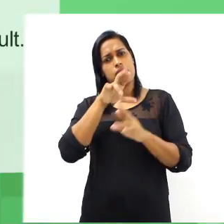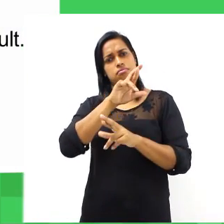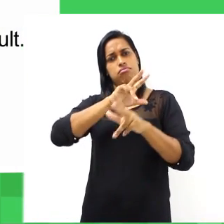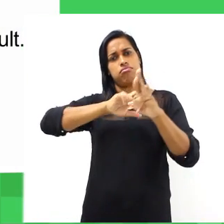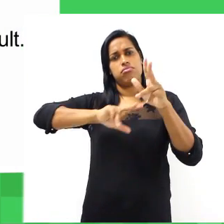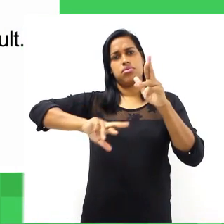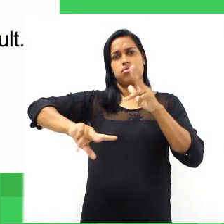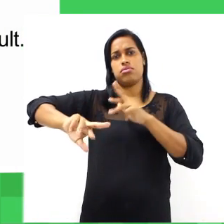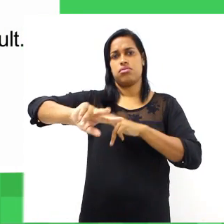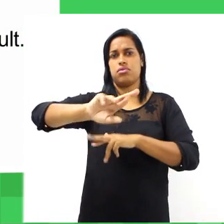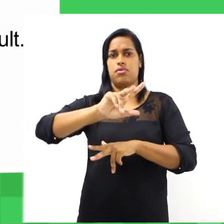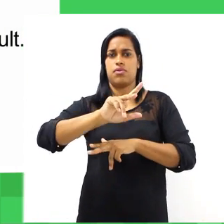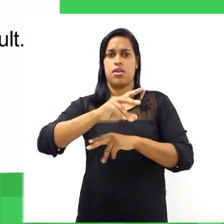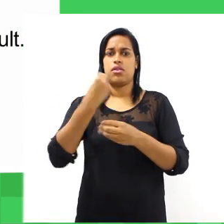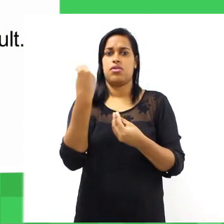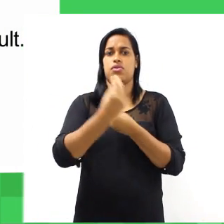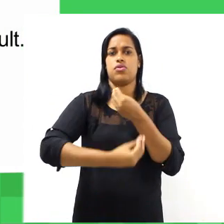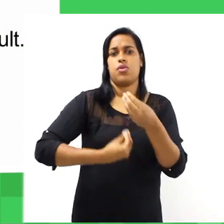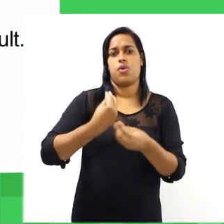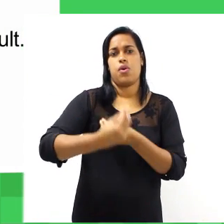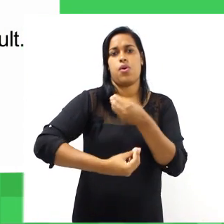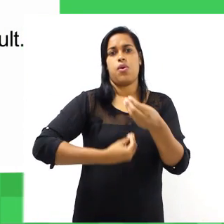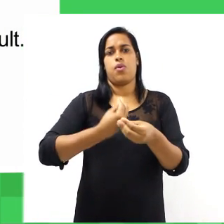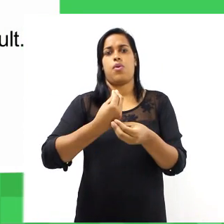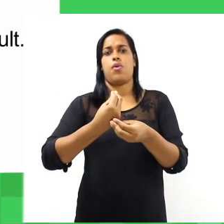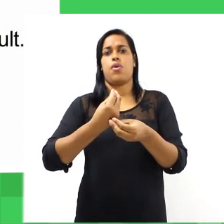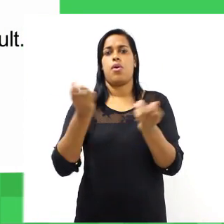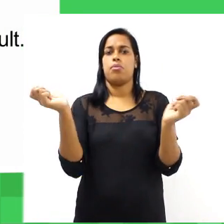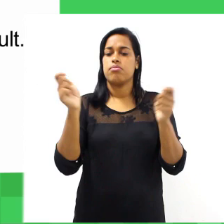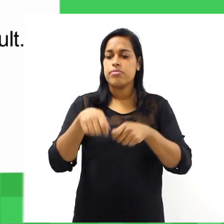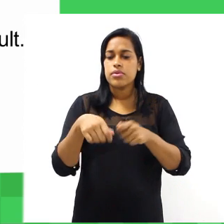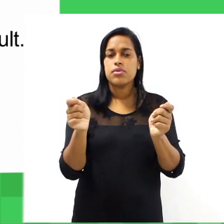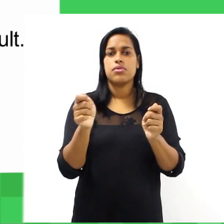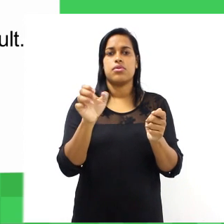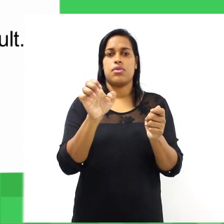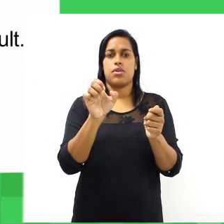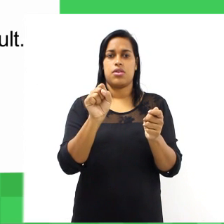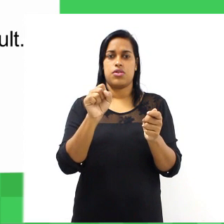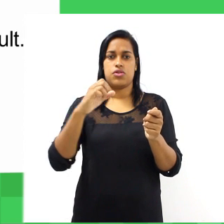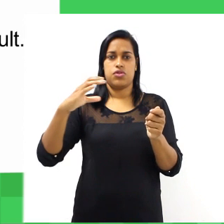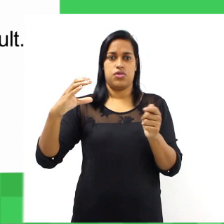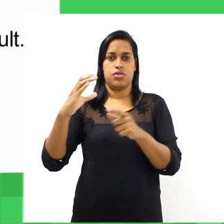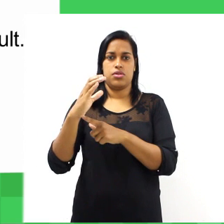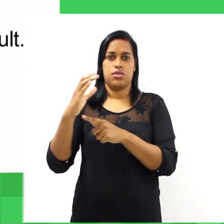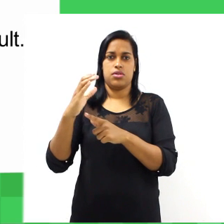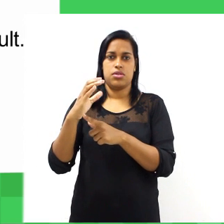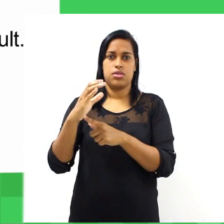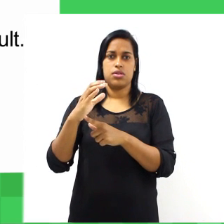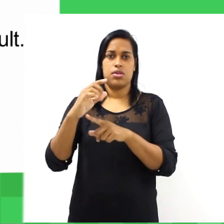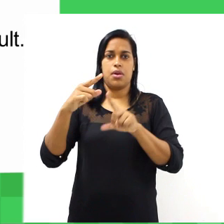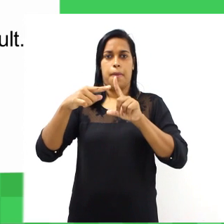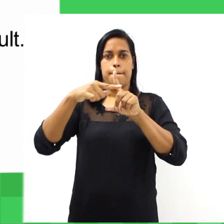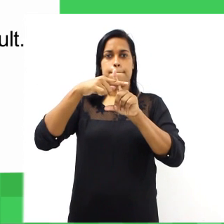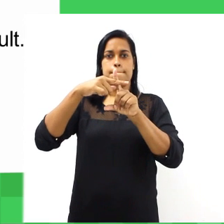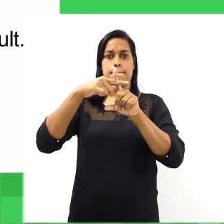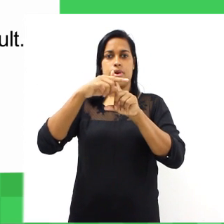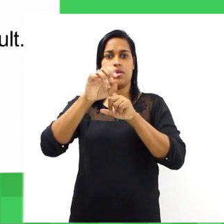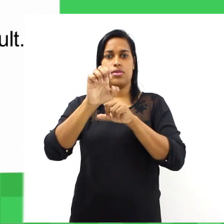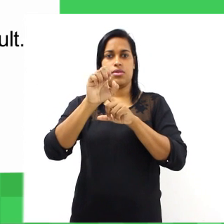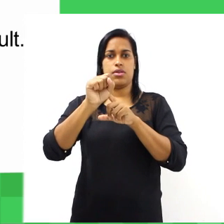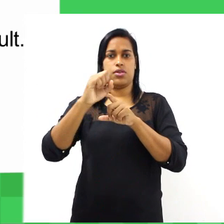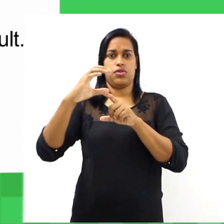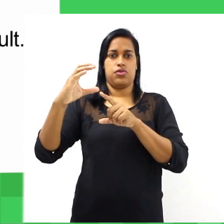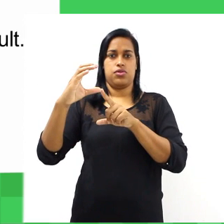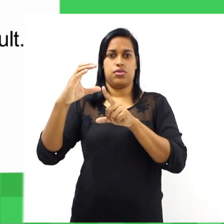desse programa, como o chamado PostgreSQL, Firebird, MySQL, Oracle SQL